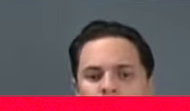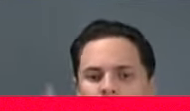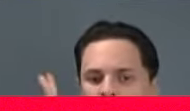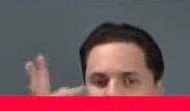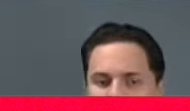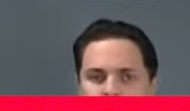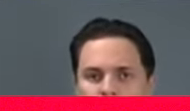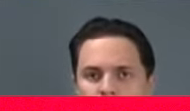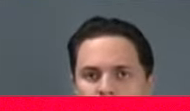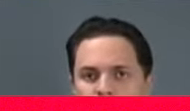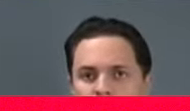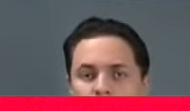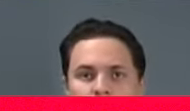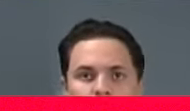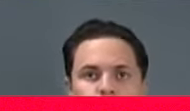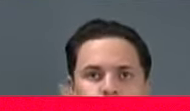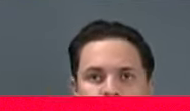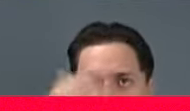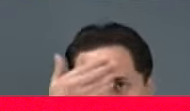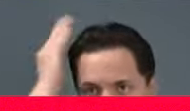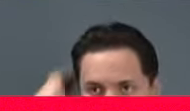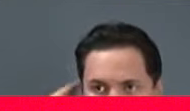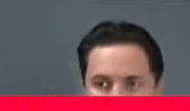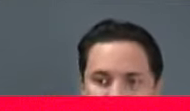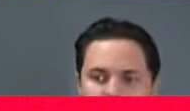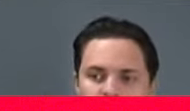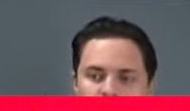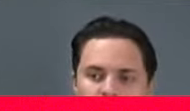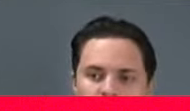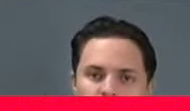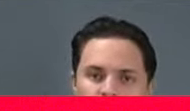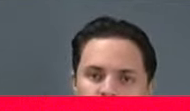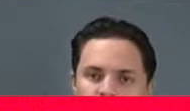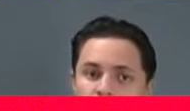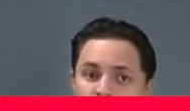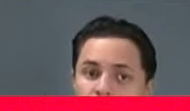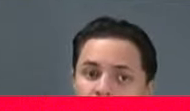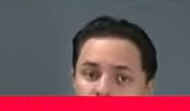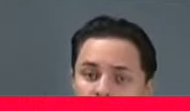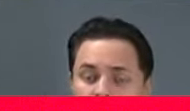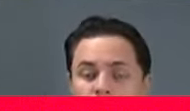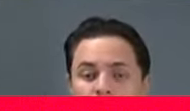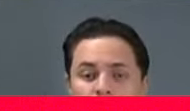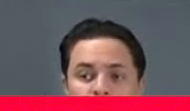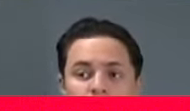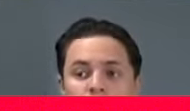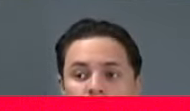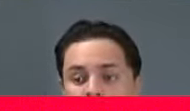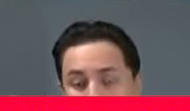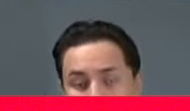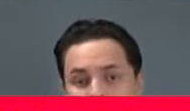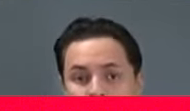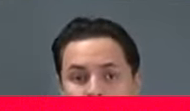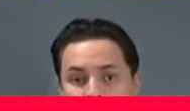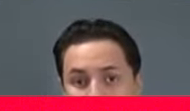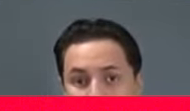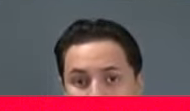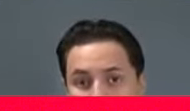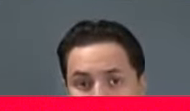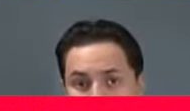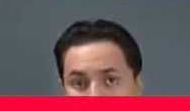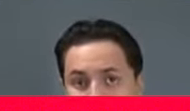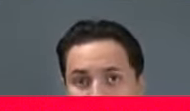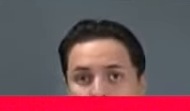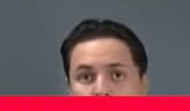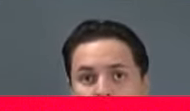presidente dos Estados Unidos Donald trump e também a sua família na pessoa do seu filho Donald trump Júnior porque